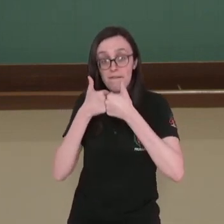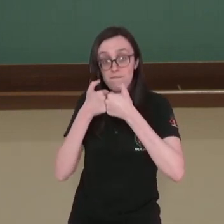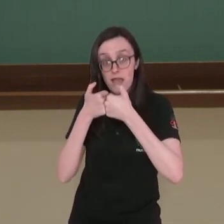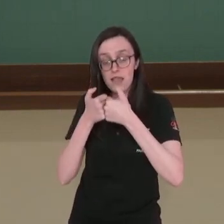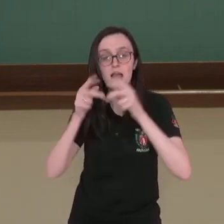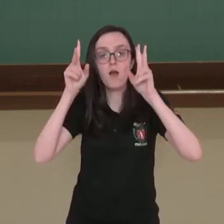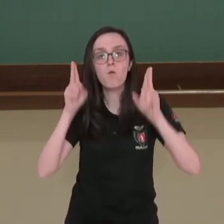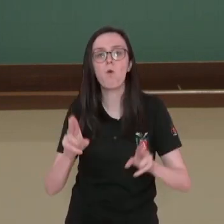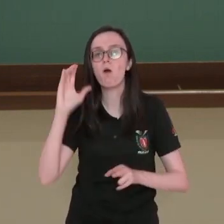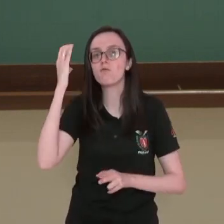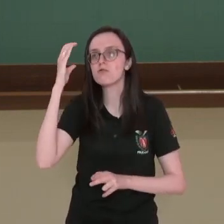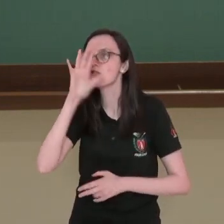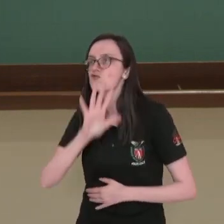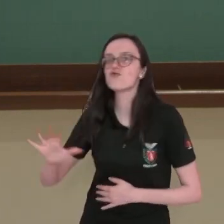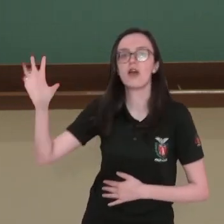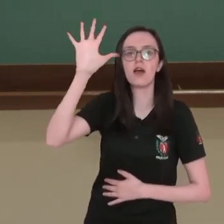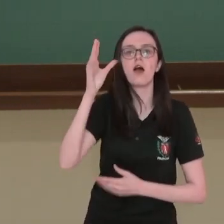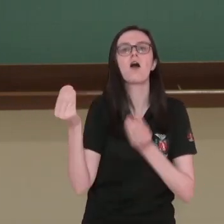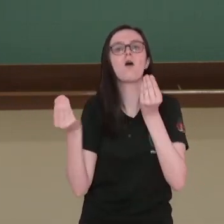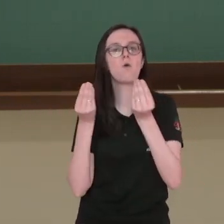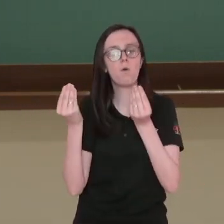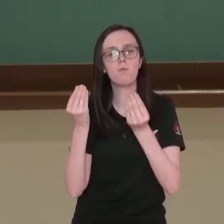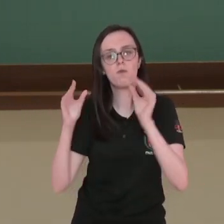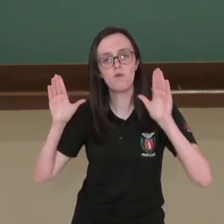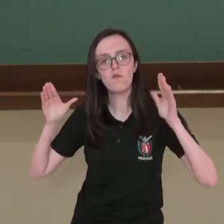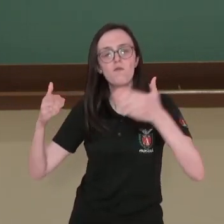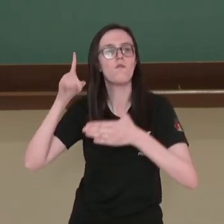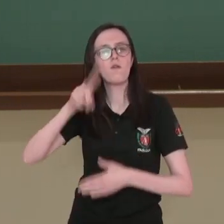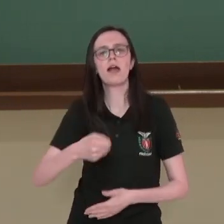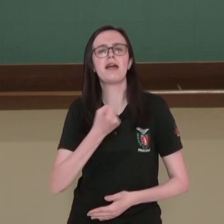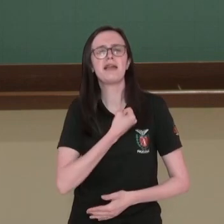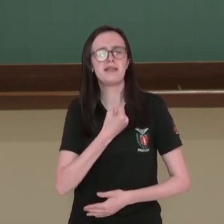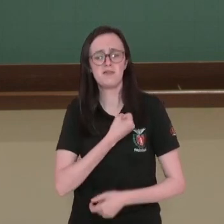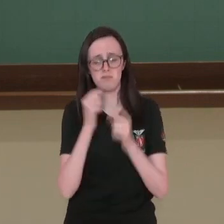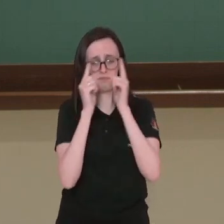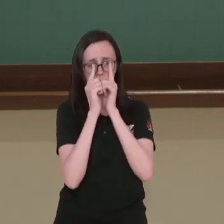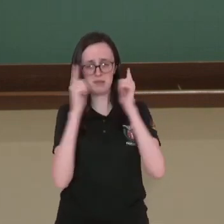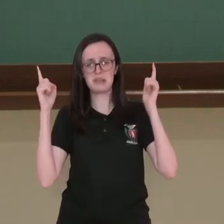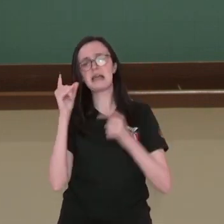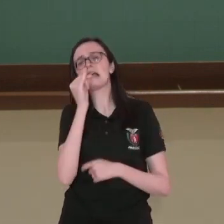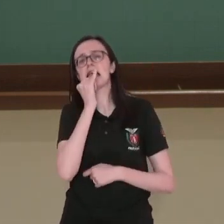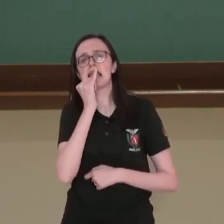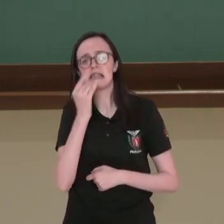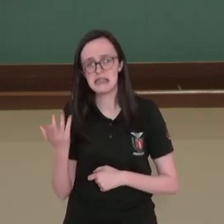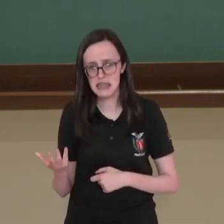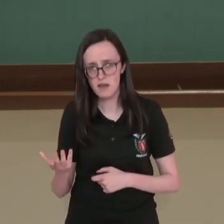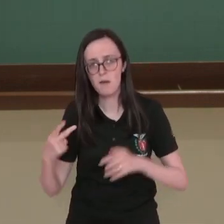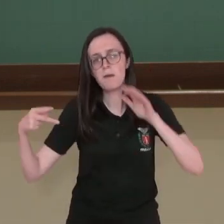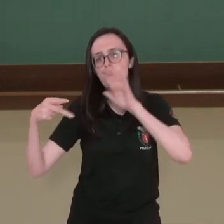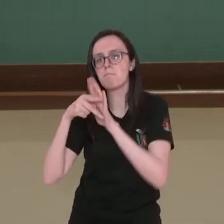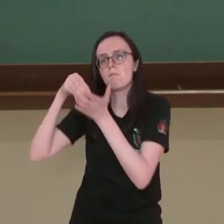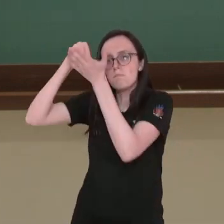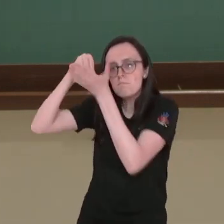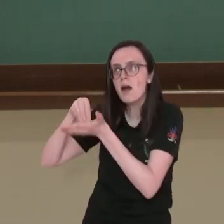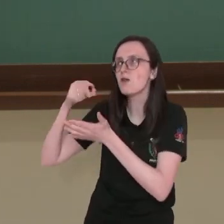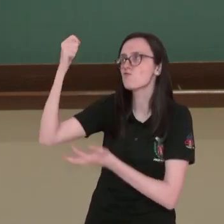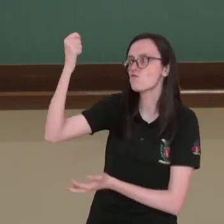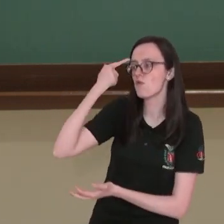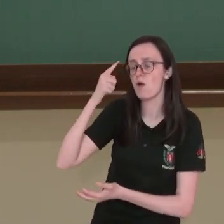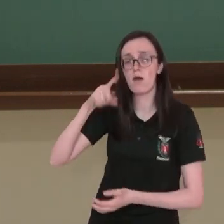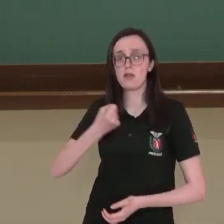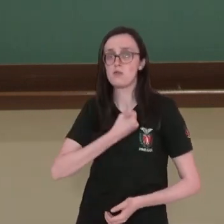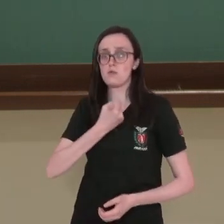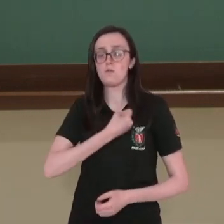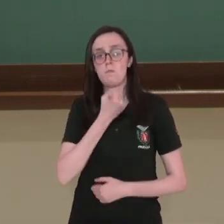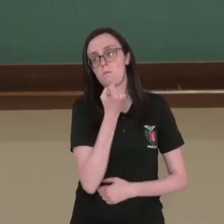como a ciência do modo geral, ela trabalha com números muito grandes. Por exemplo, a massa do Sol. Cara, é um número